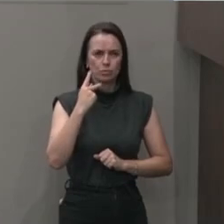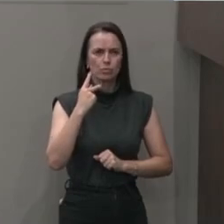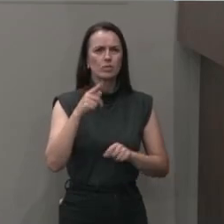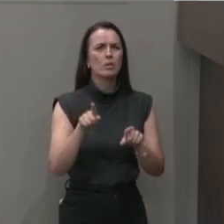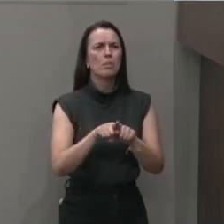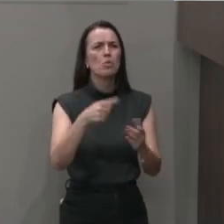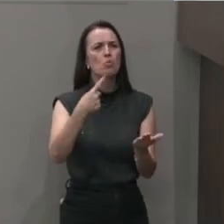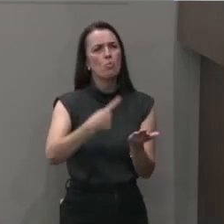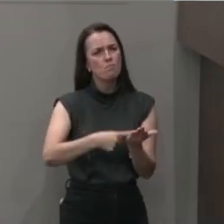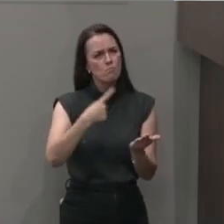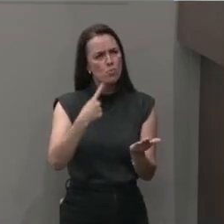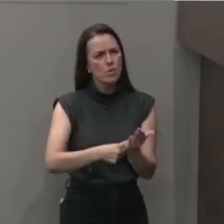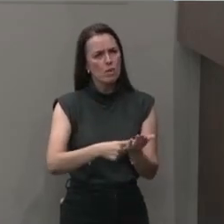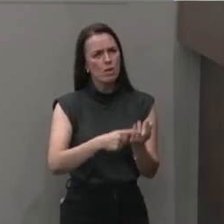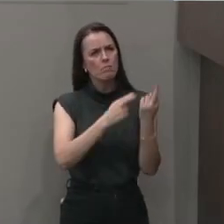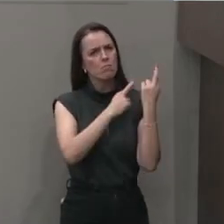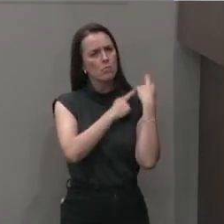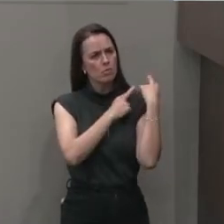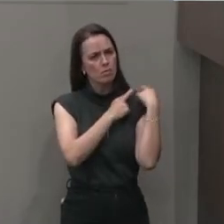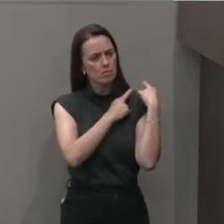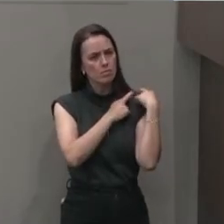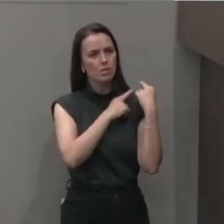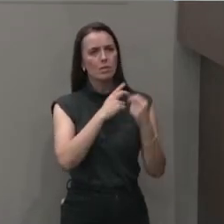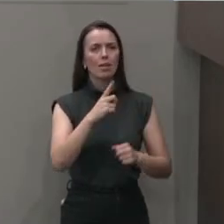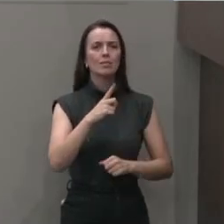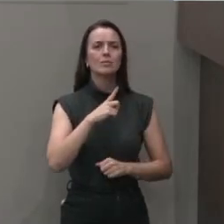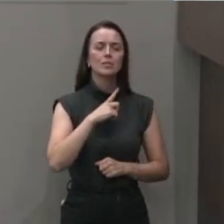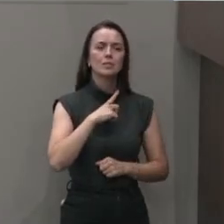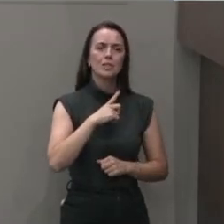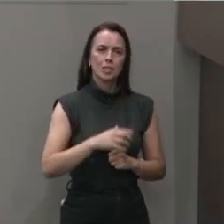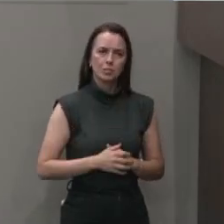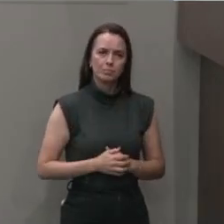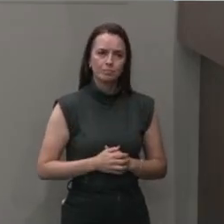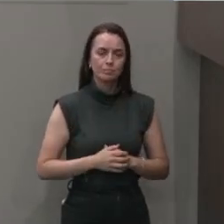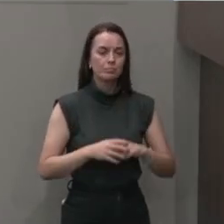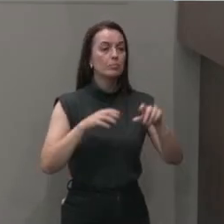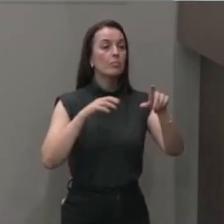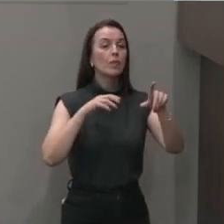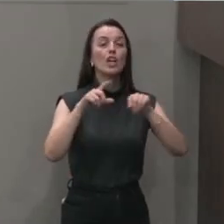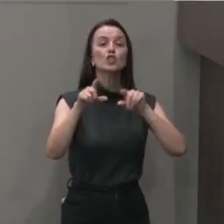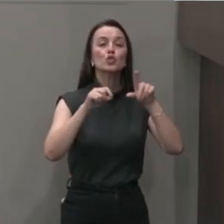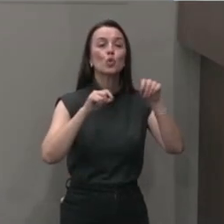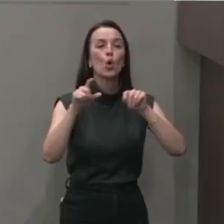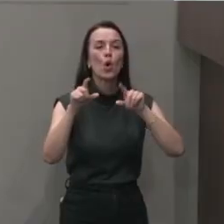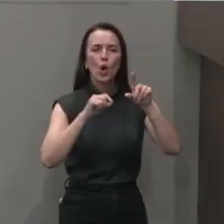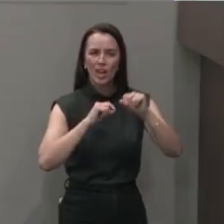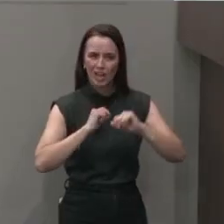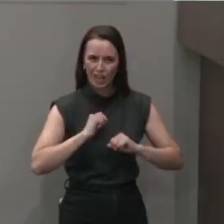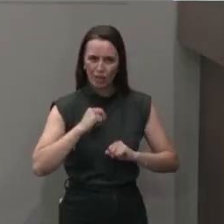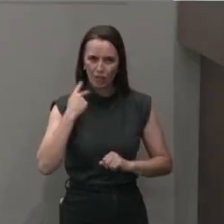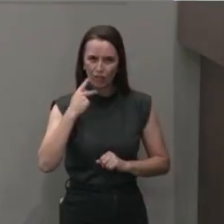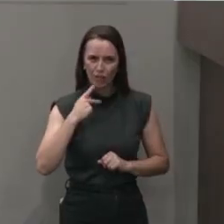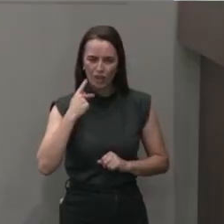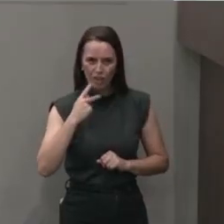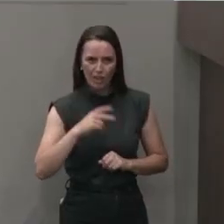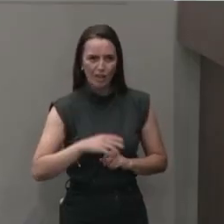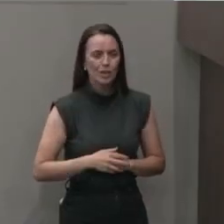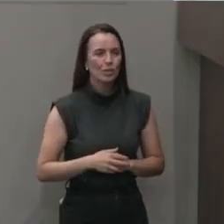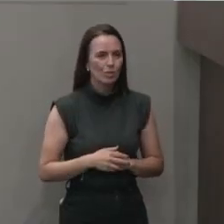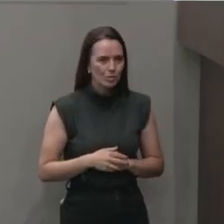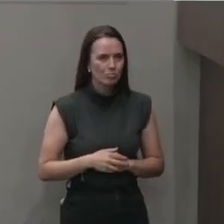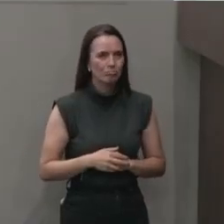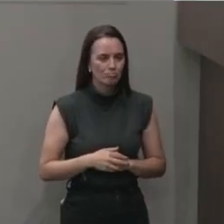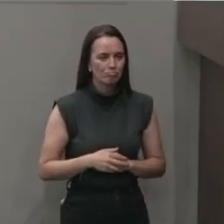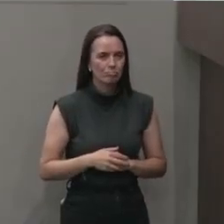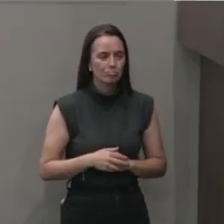a responsabilidade que se tem a escolher o momento de votar sim ou votar não